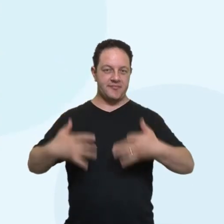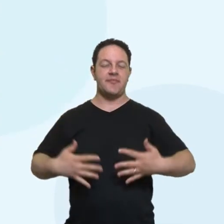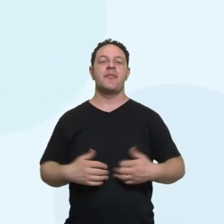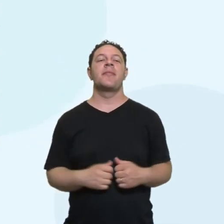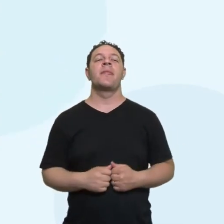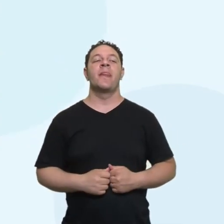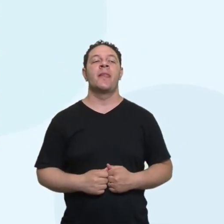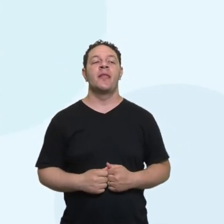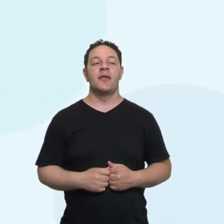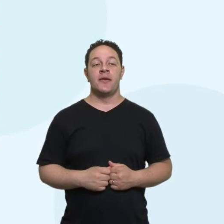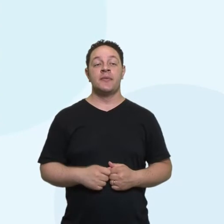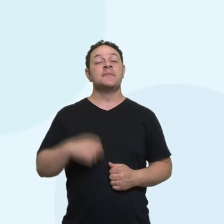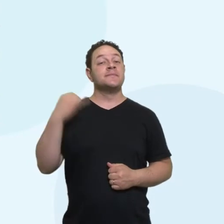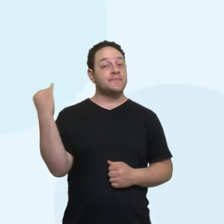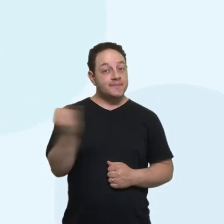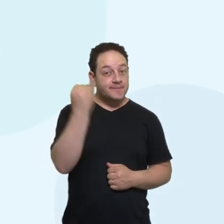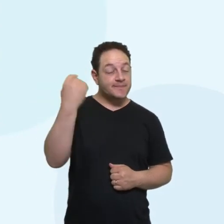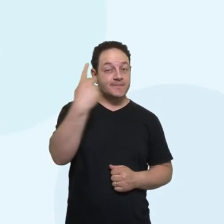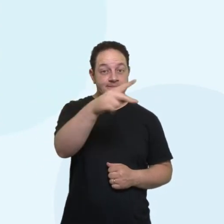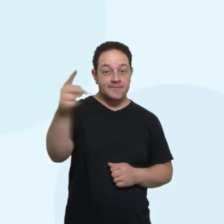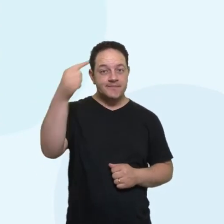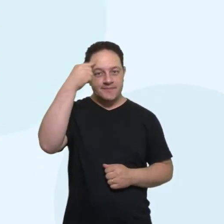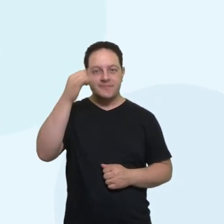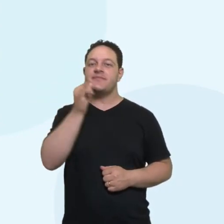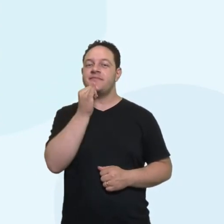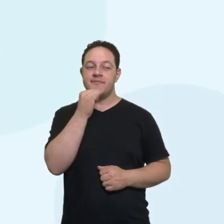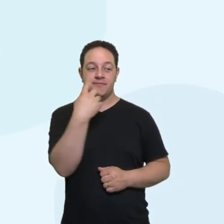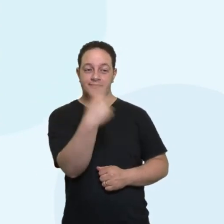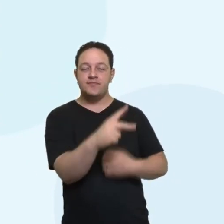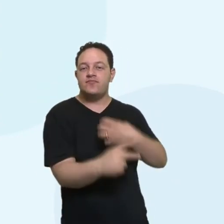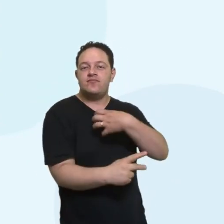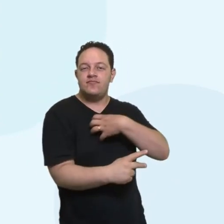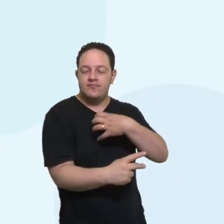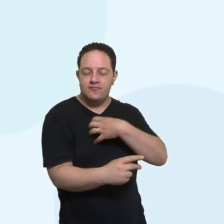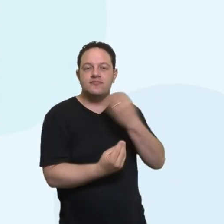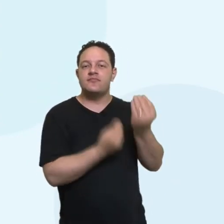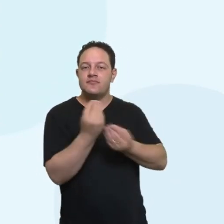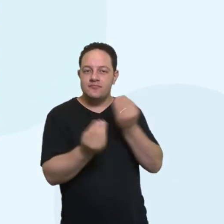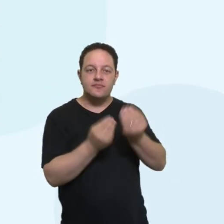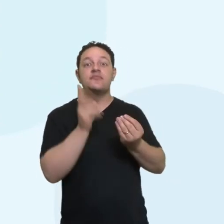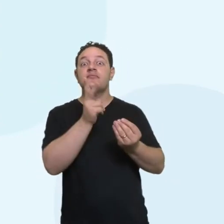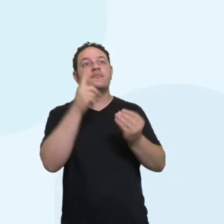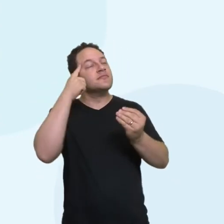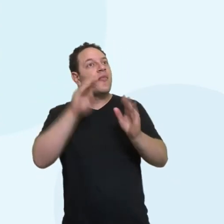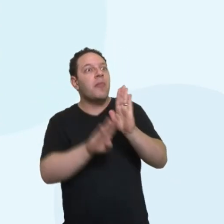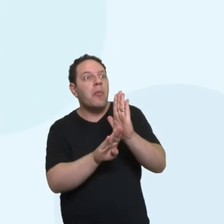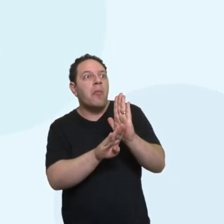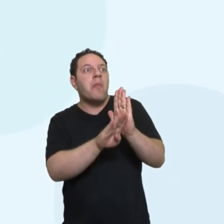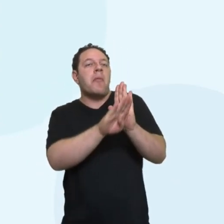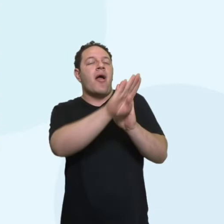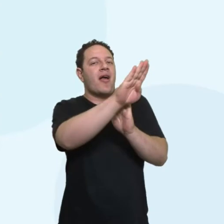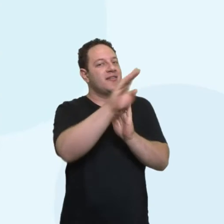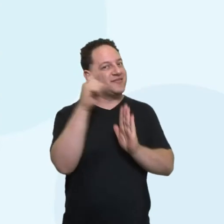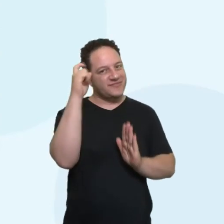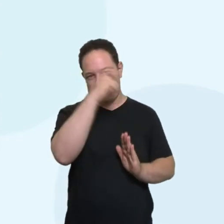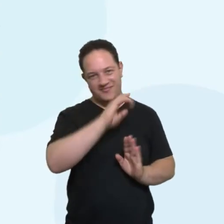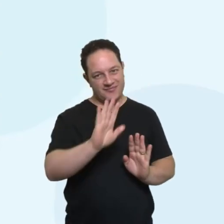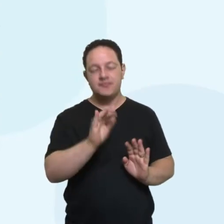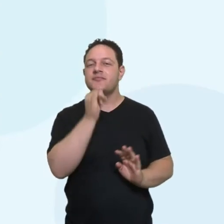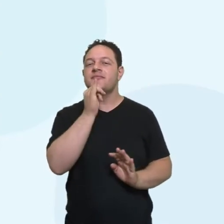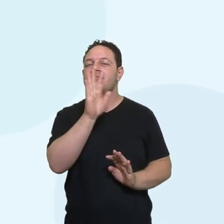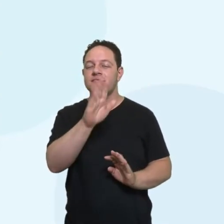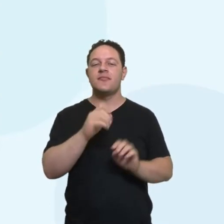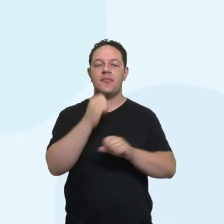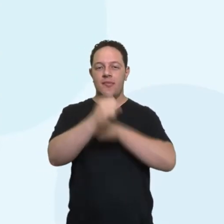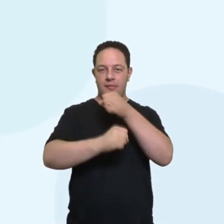deve-se ter em mente que o trabalho só se emocional não Visa a curva sempre crescente por exemplo um estudante que no